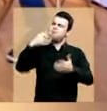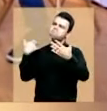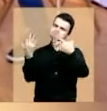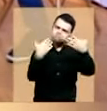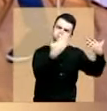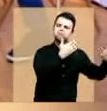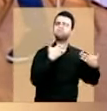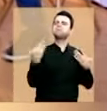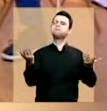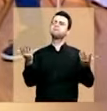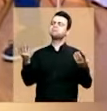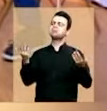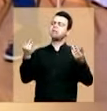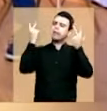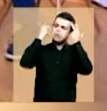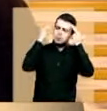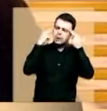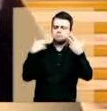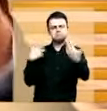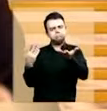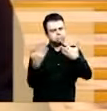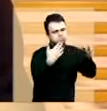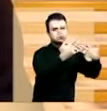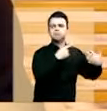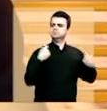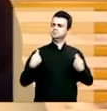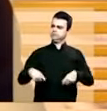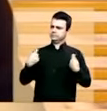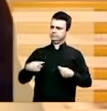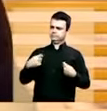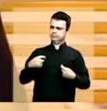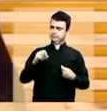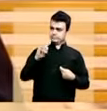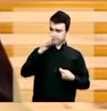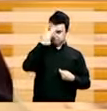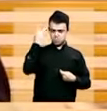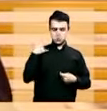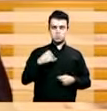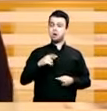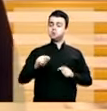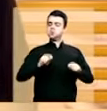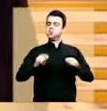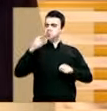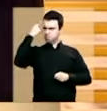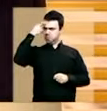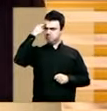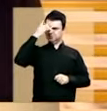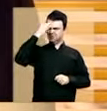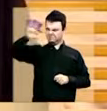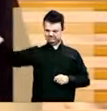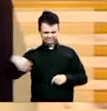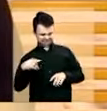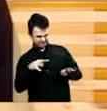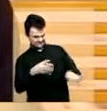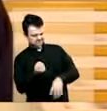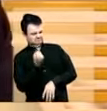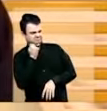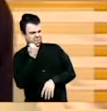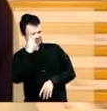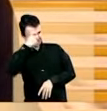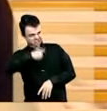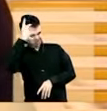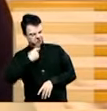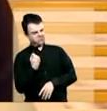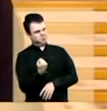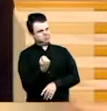sobre isso e tratar isso de uma forma mais natural, porque também pode soar a pessoa ter medo de parecer avarenta, ser aquela pessoa mão de vaca. Nossa,